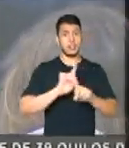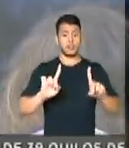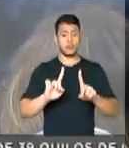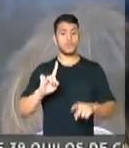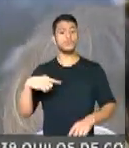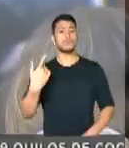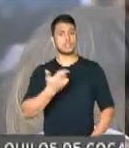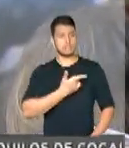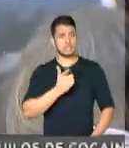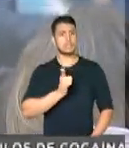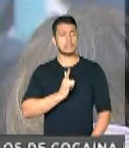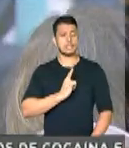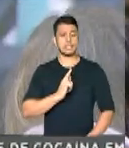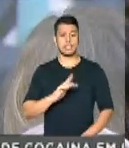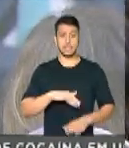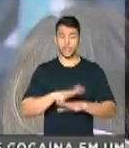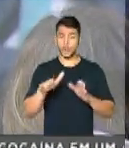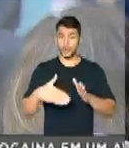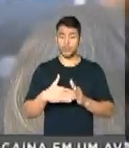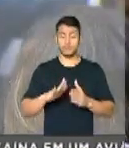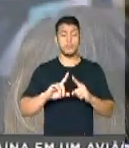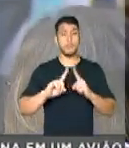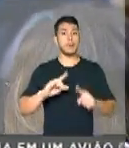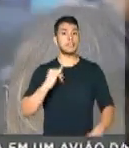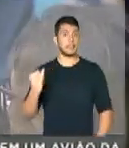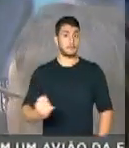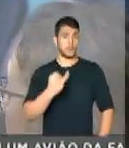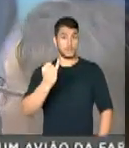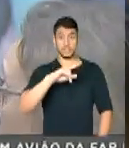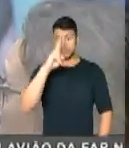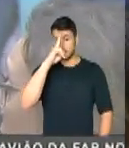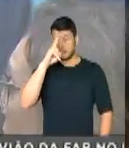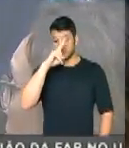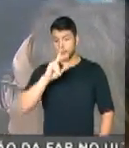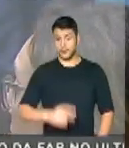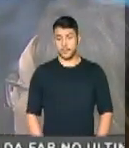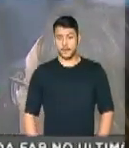democráticos, tem para todo lado. Agora é importante dizer...